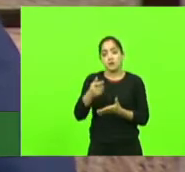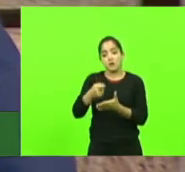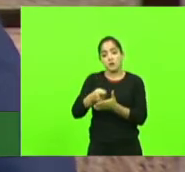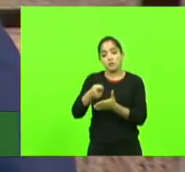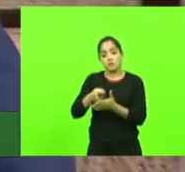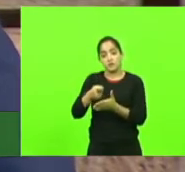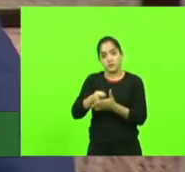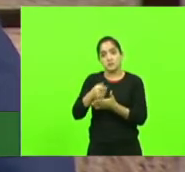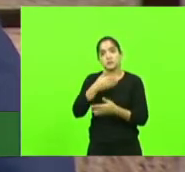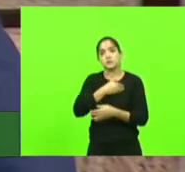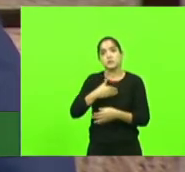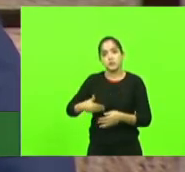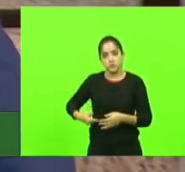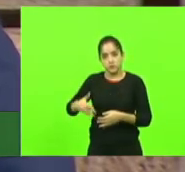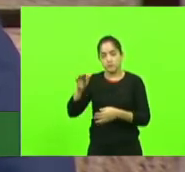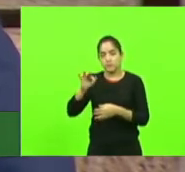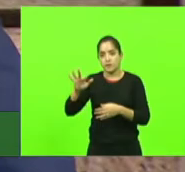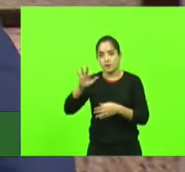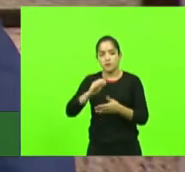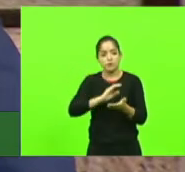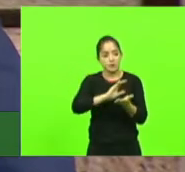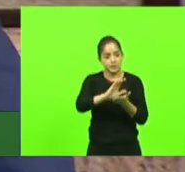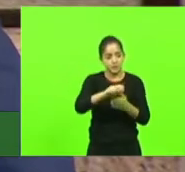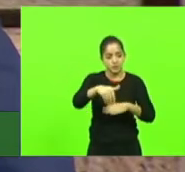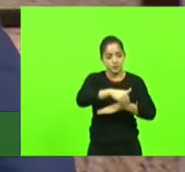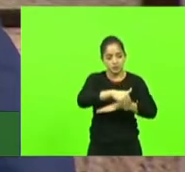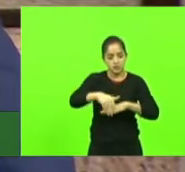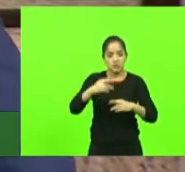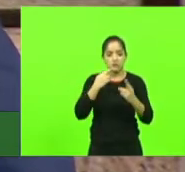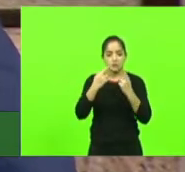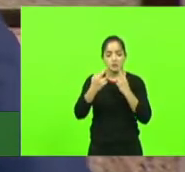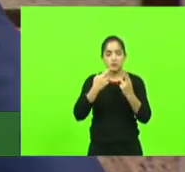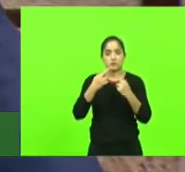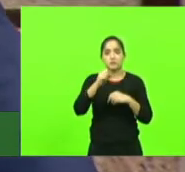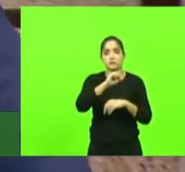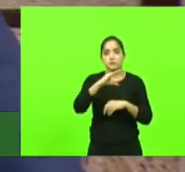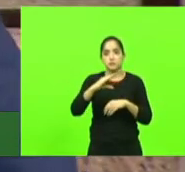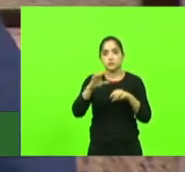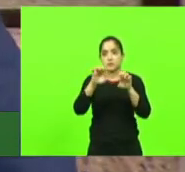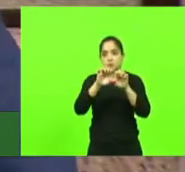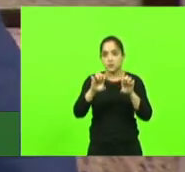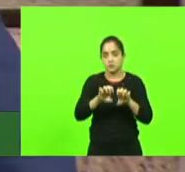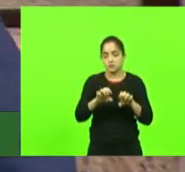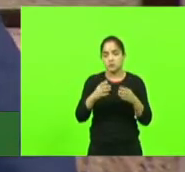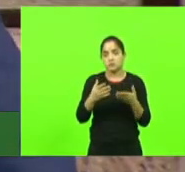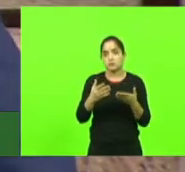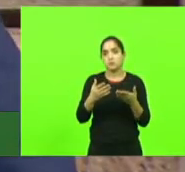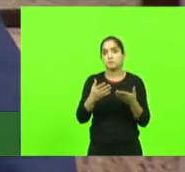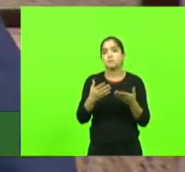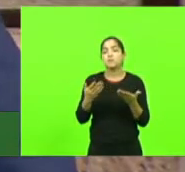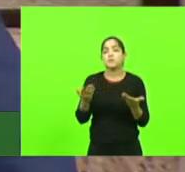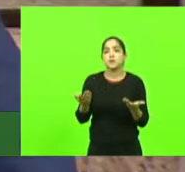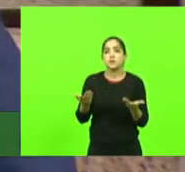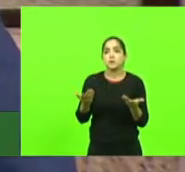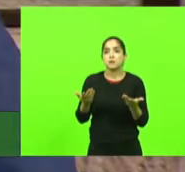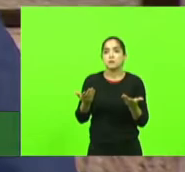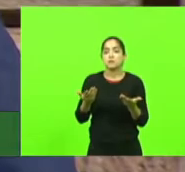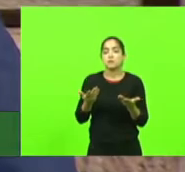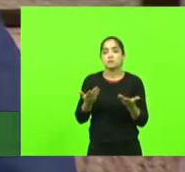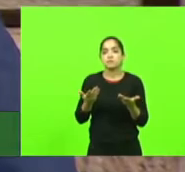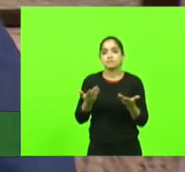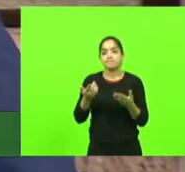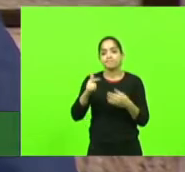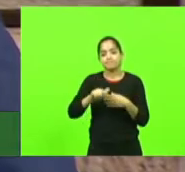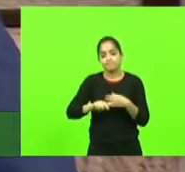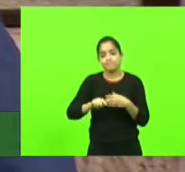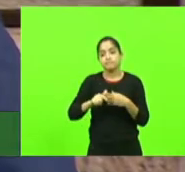governo federal investir em rodovias federais, em nossa infraestrutura, né? Então, a gente, mais uma